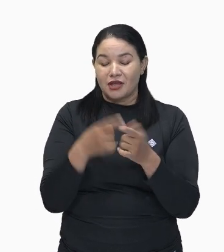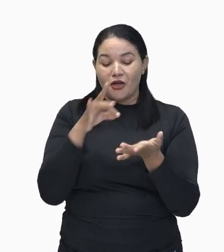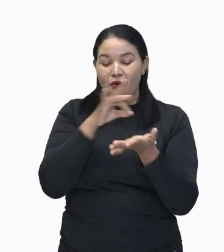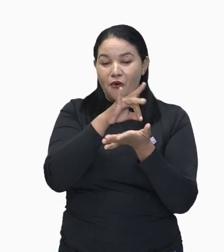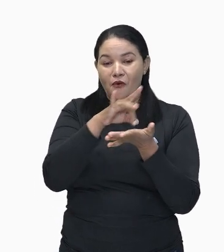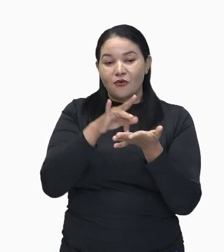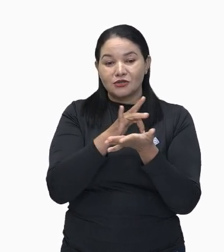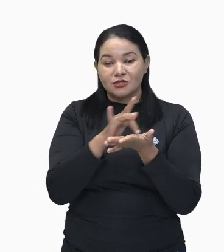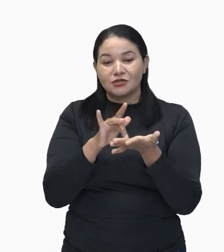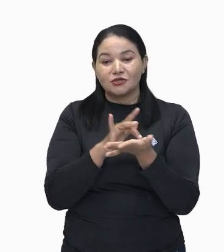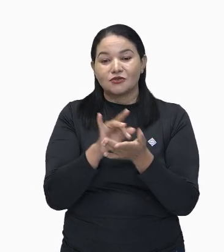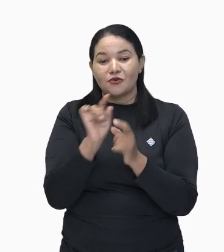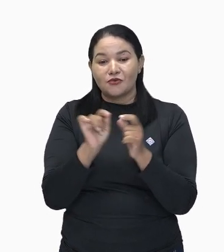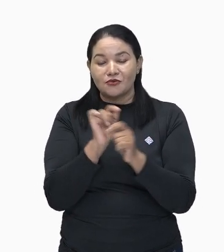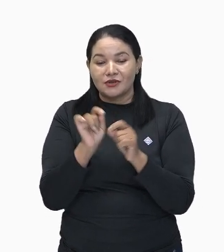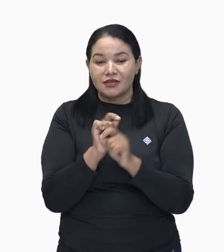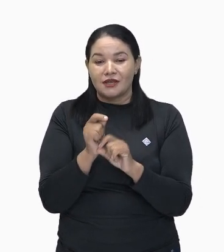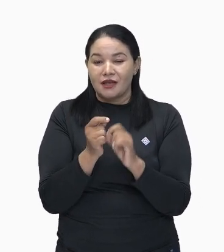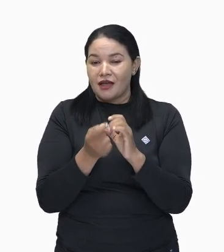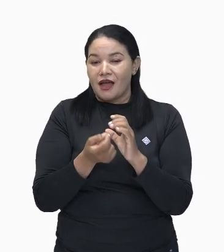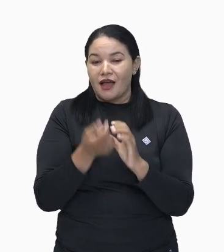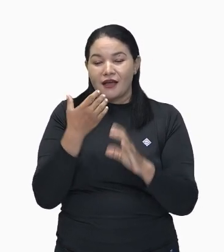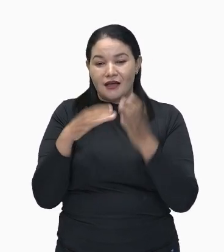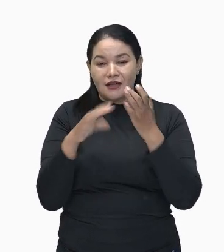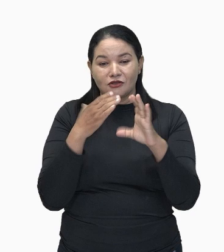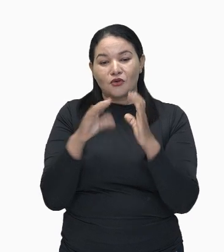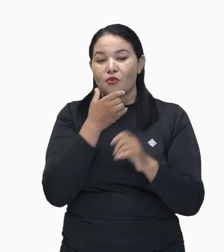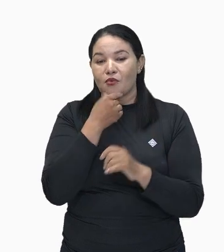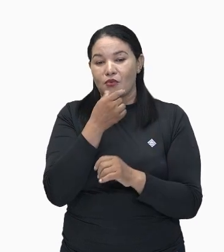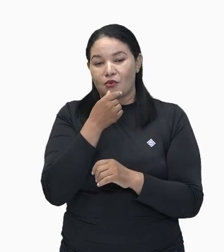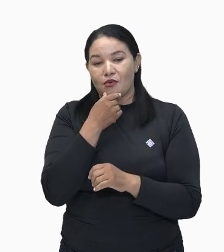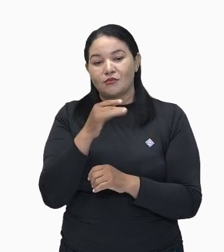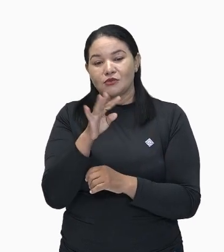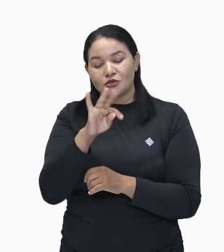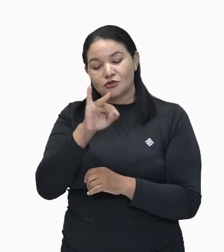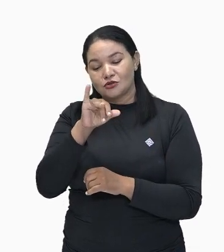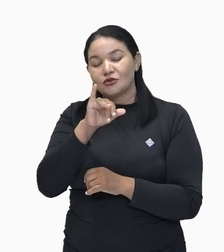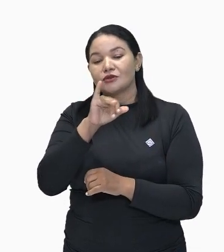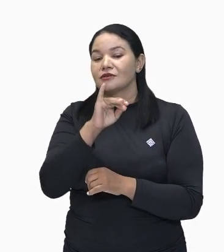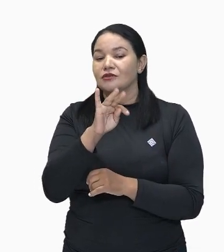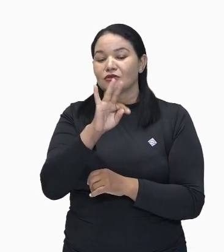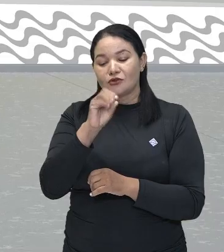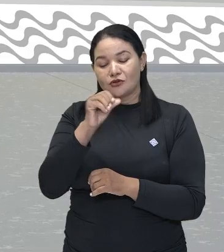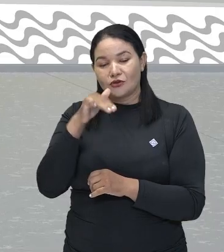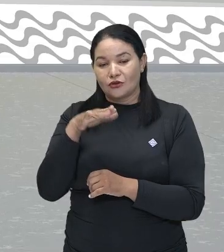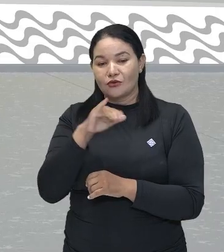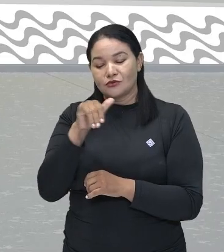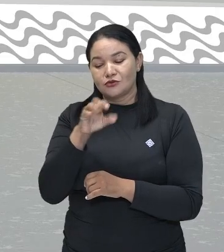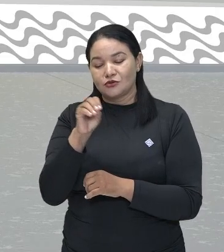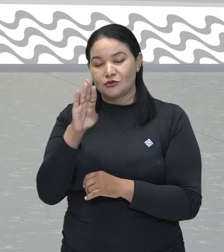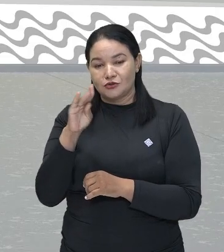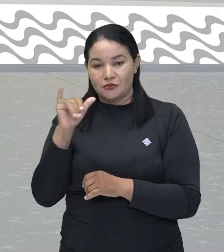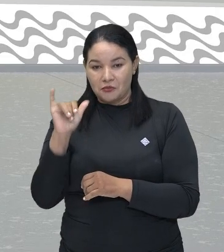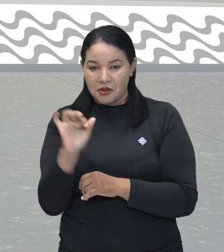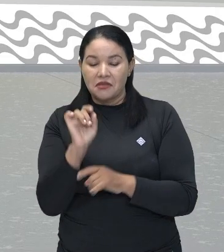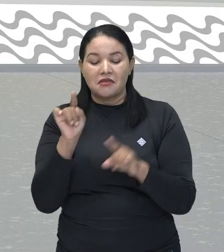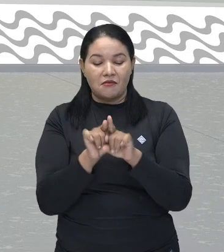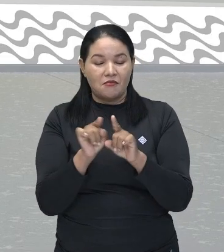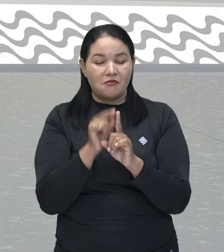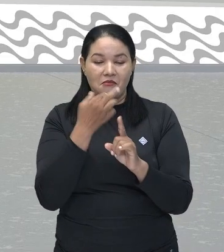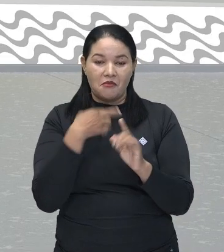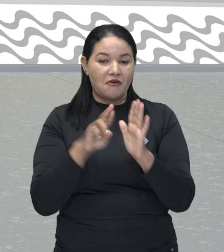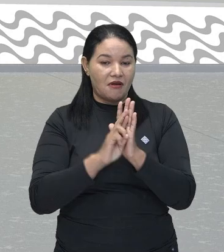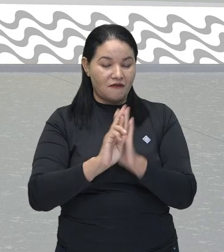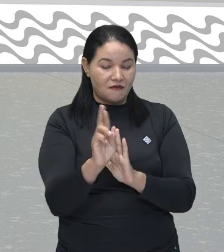de Jobim e Vinícius de Moraes. Então a gente percebe aí fortes influências de grandes referências da